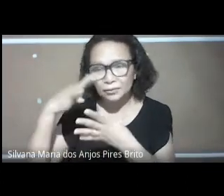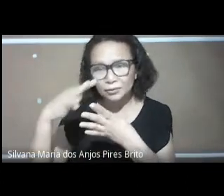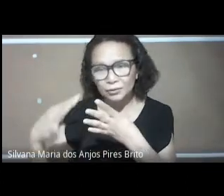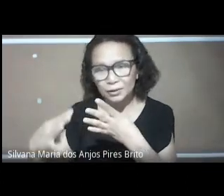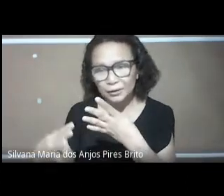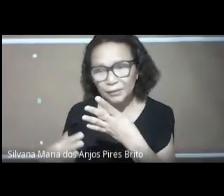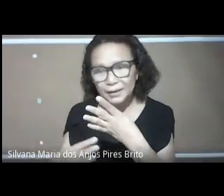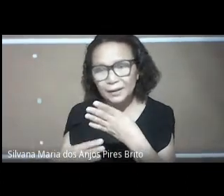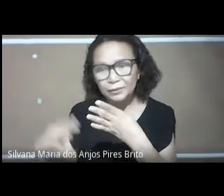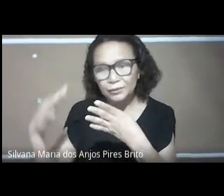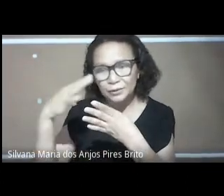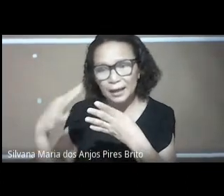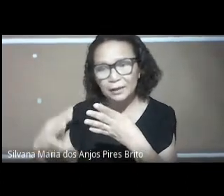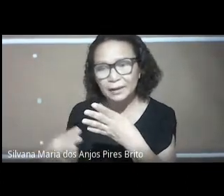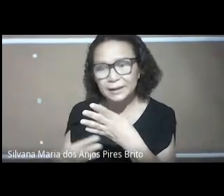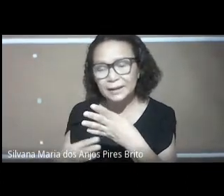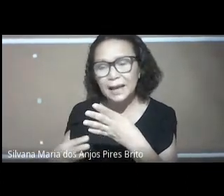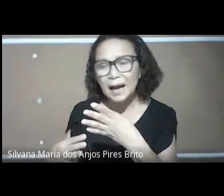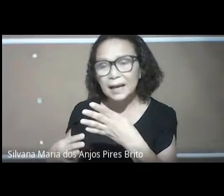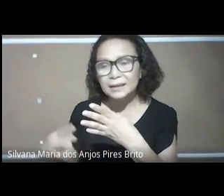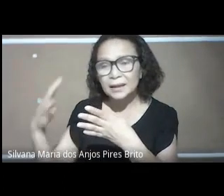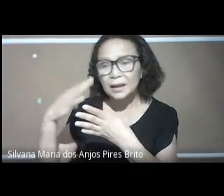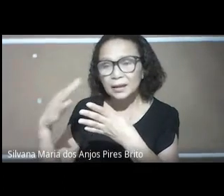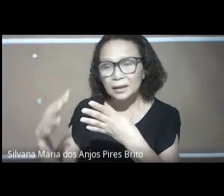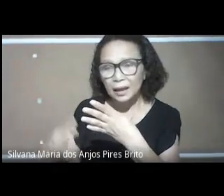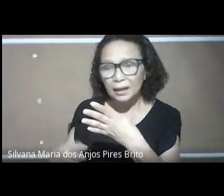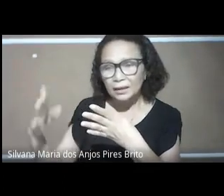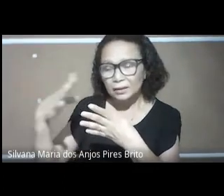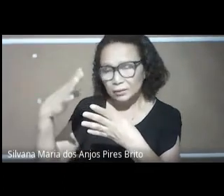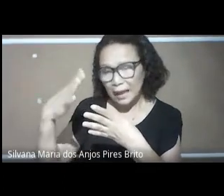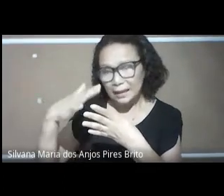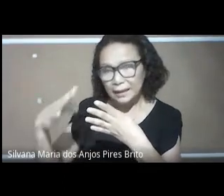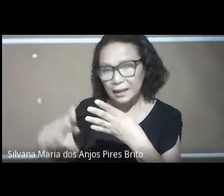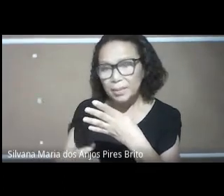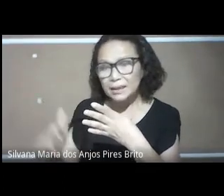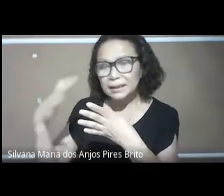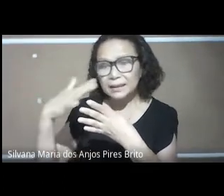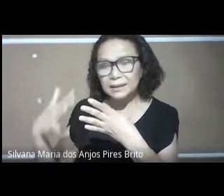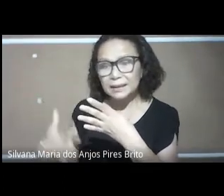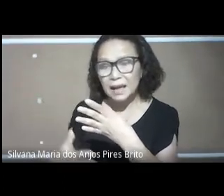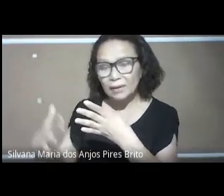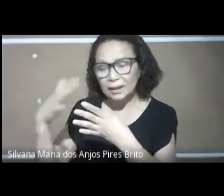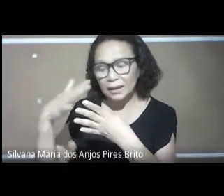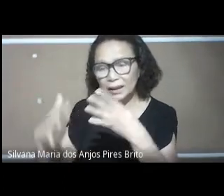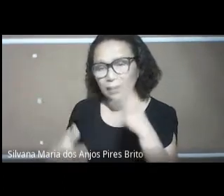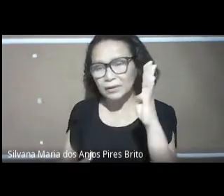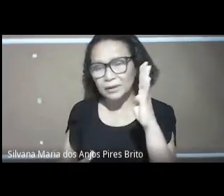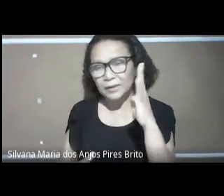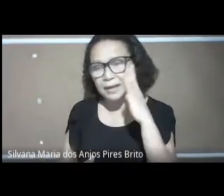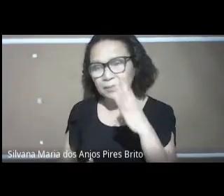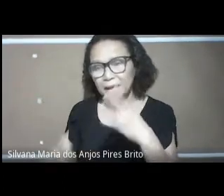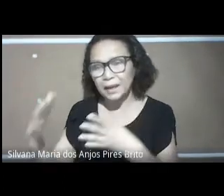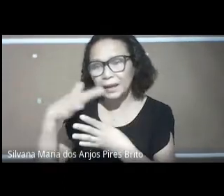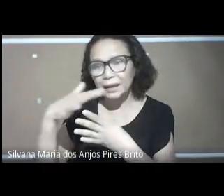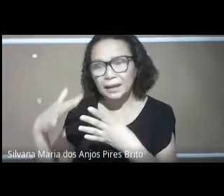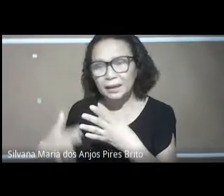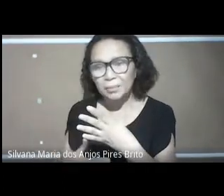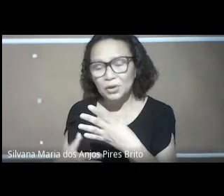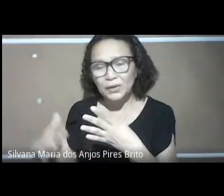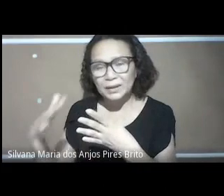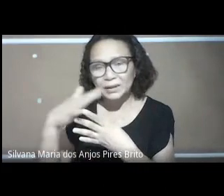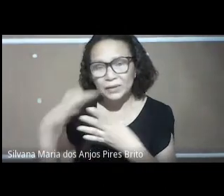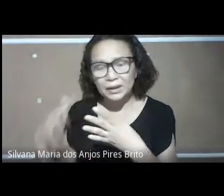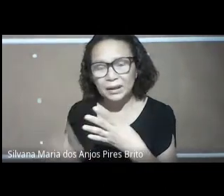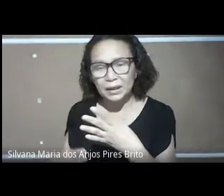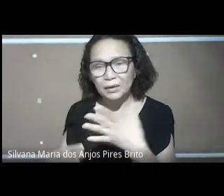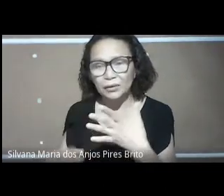são os surdos que fazem o uso da língua de sinais, né? Da Libras, que é esse sinal aqui, você faz B,